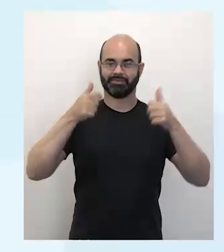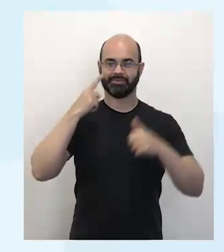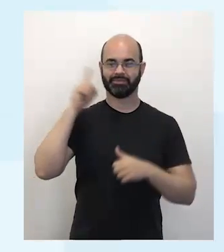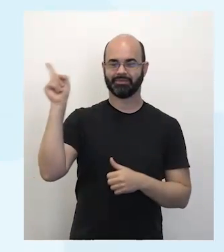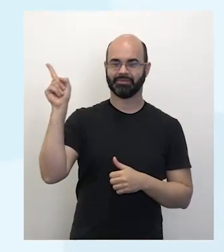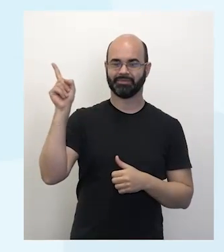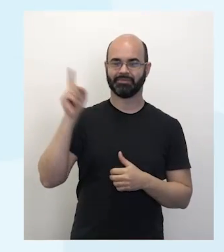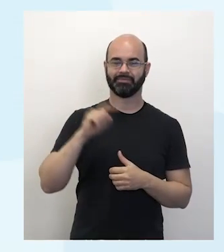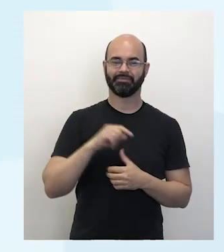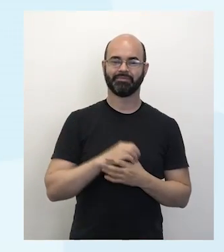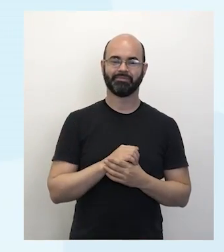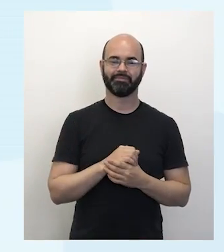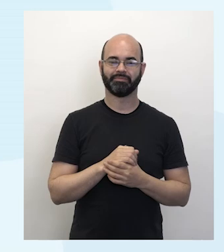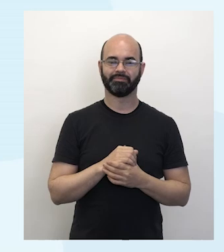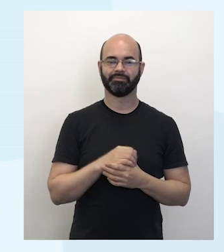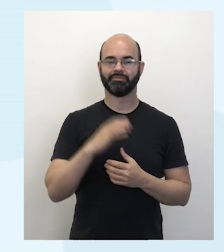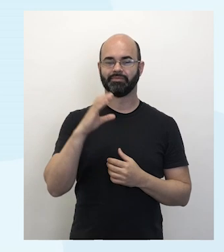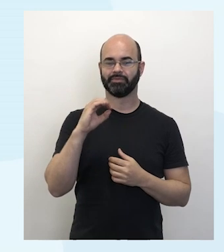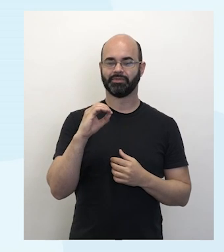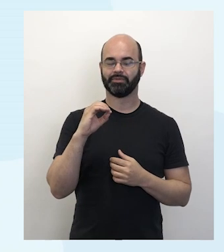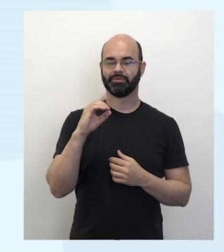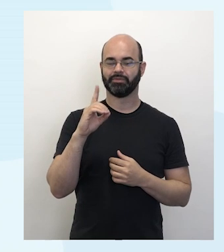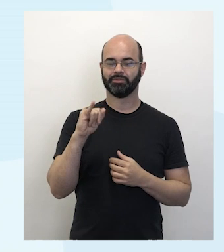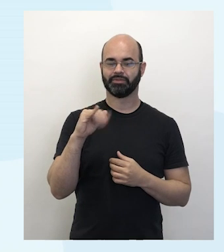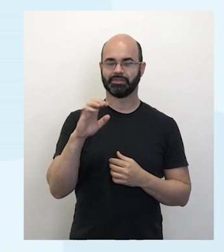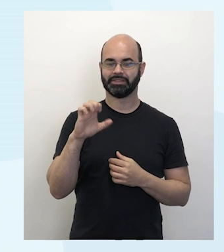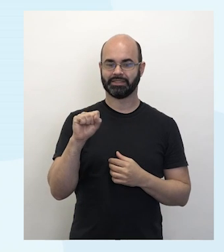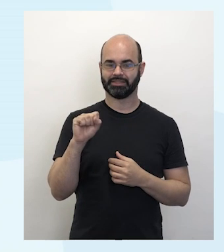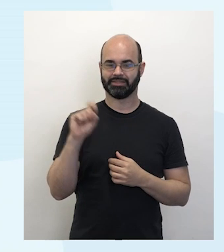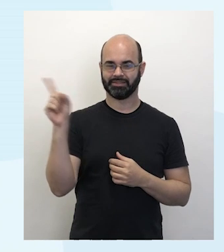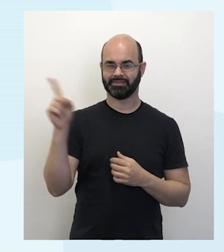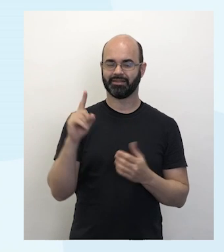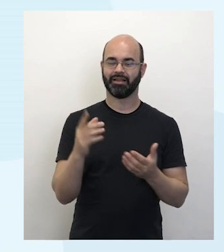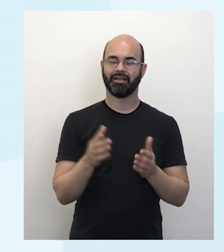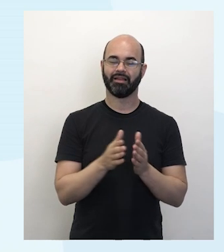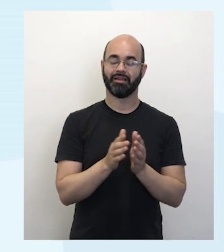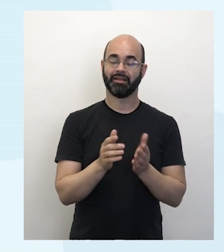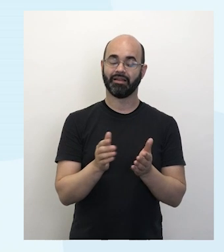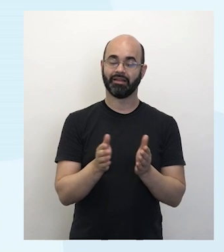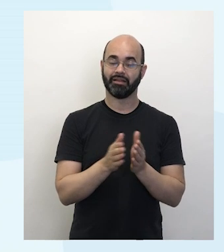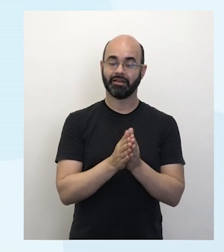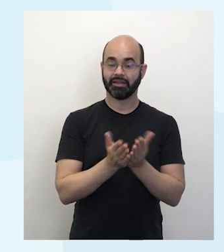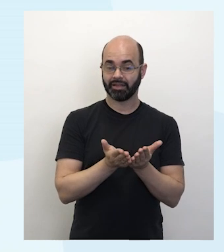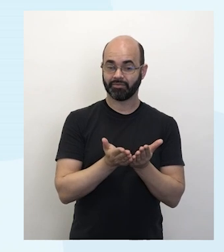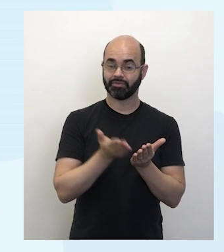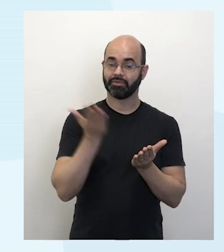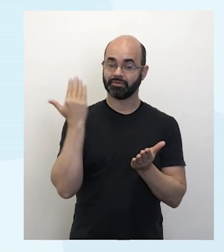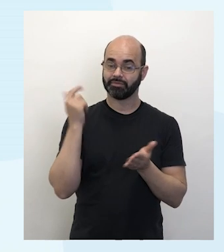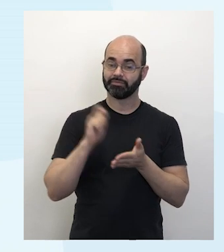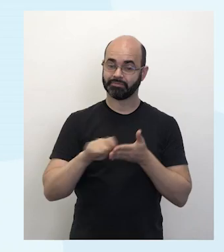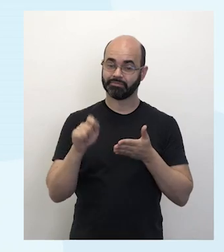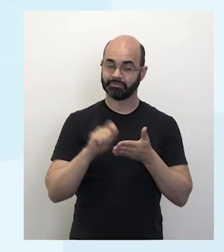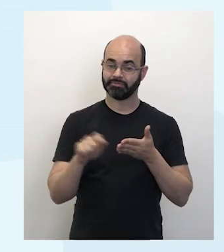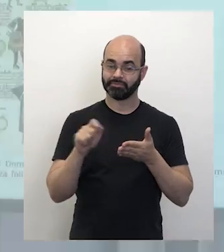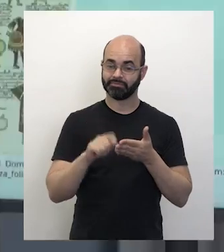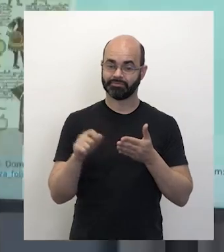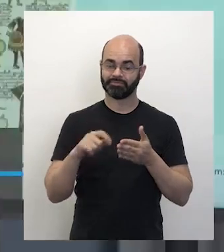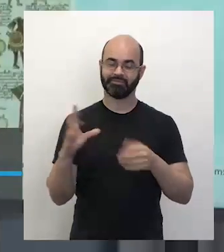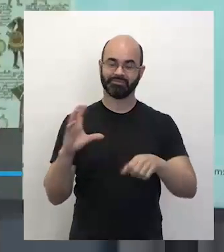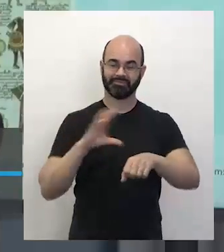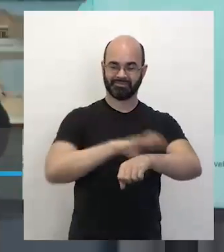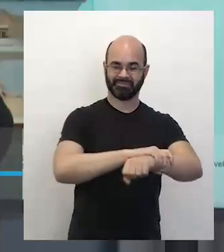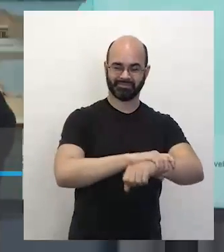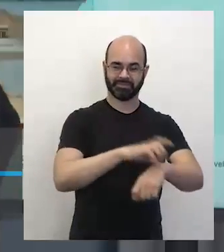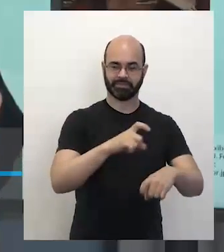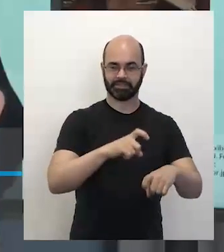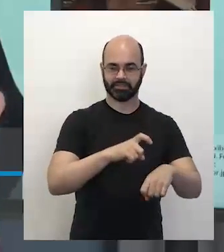códices astecas, né? Eles eram livros escritos pelos astecas antes da era colonial. Voltando aqui para mim,